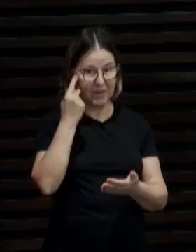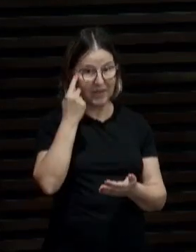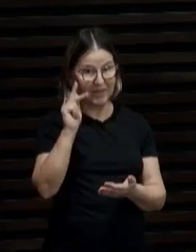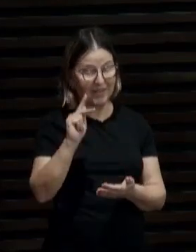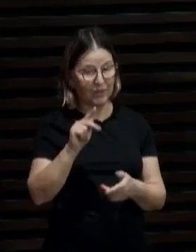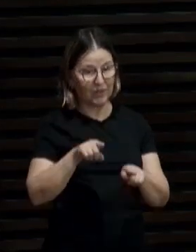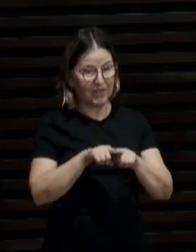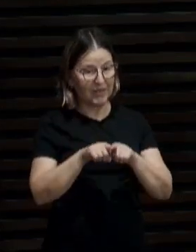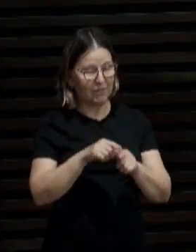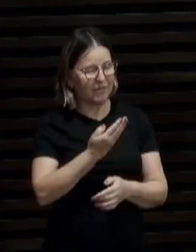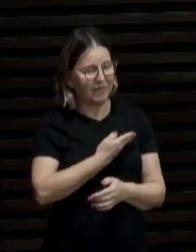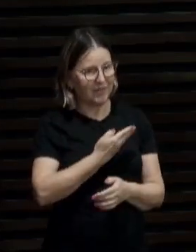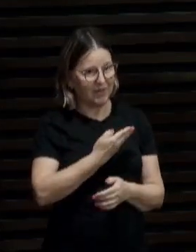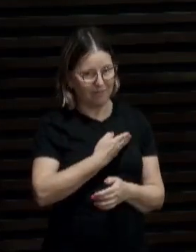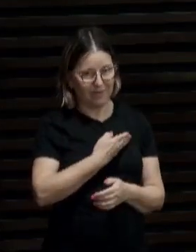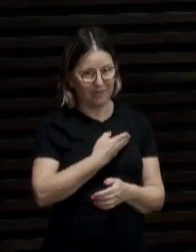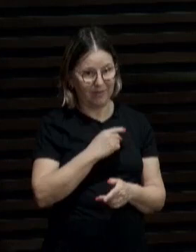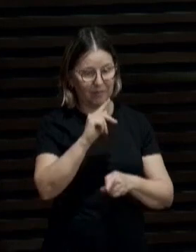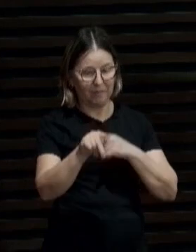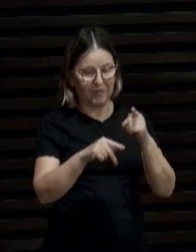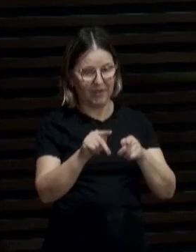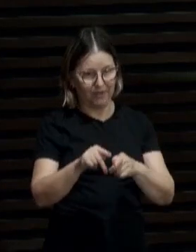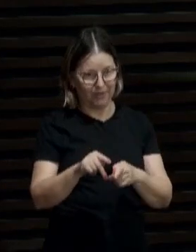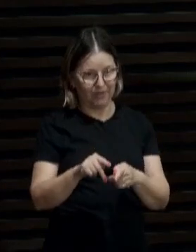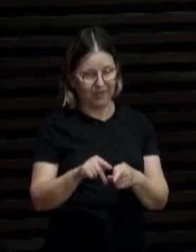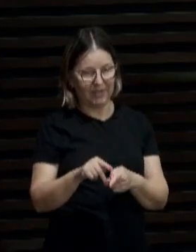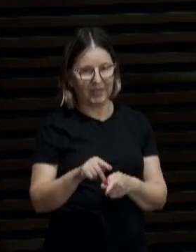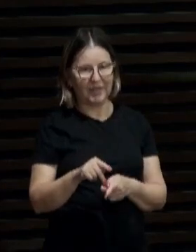seus irmãos, a pessoas que ele havia pastoreado.